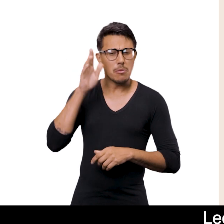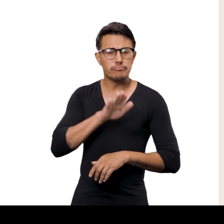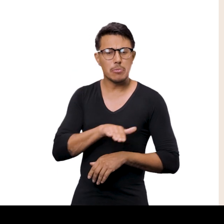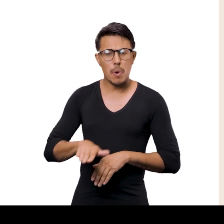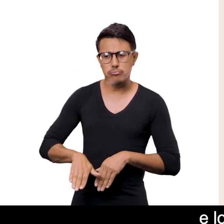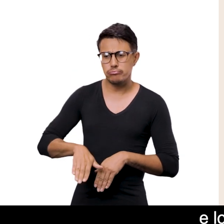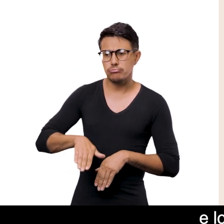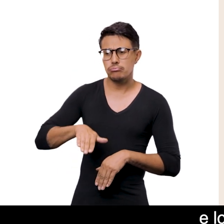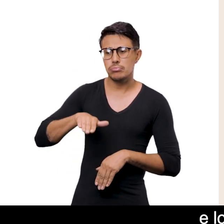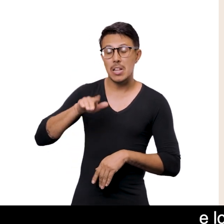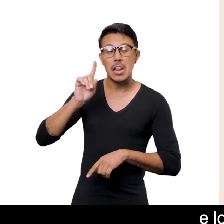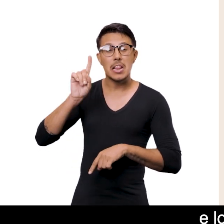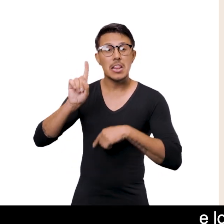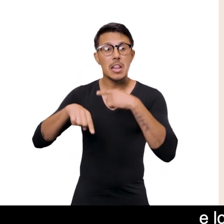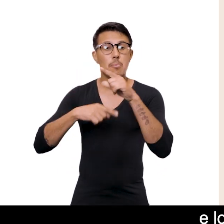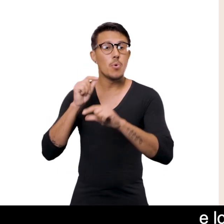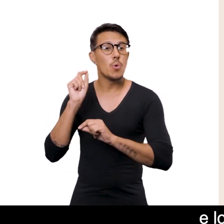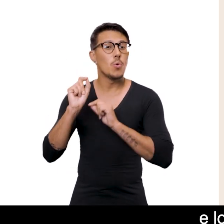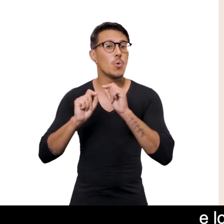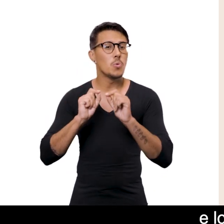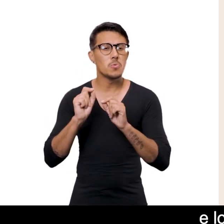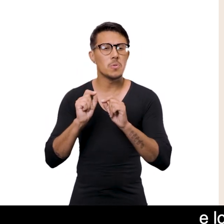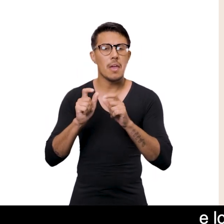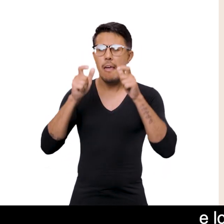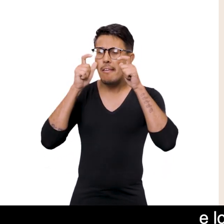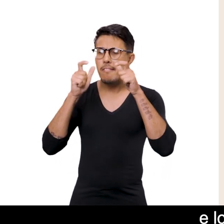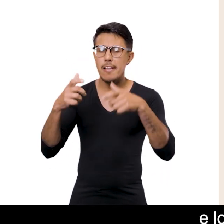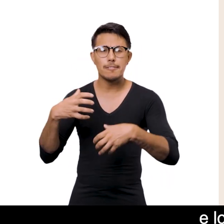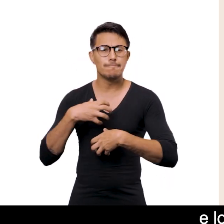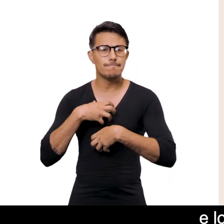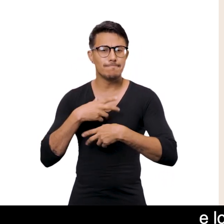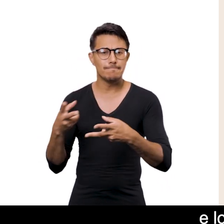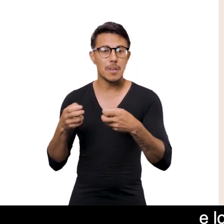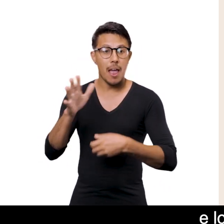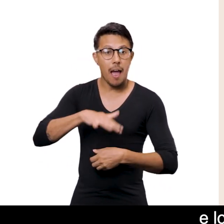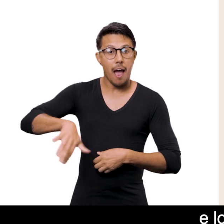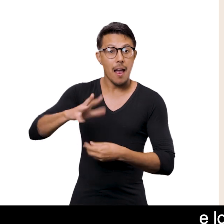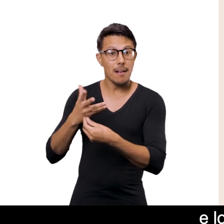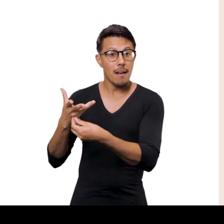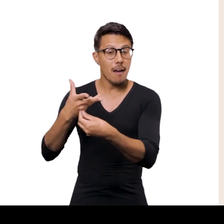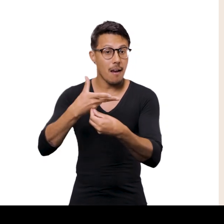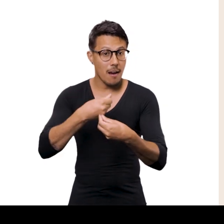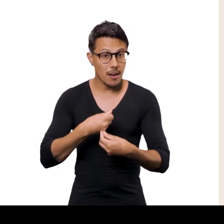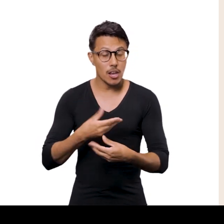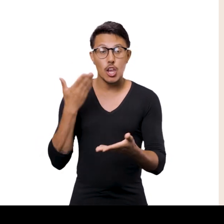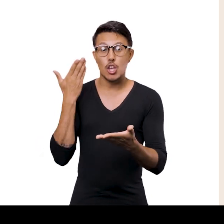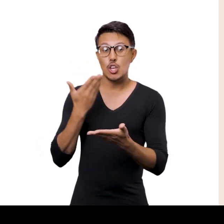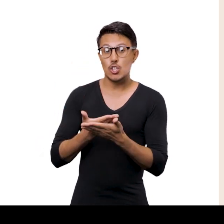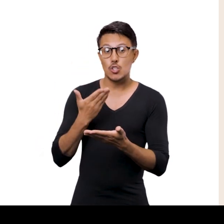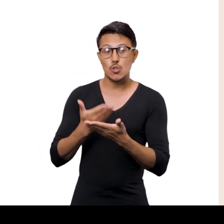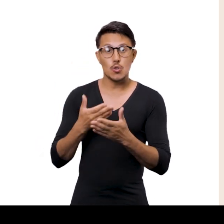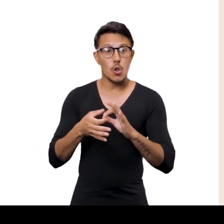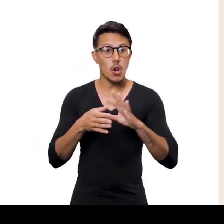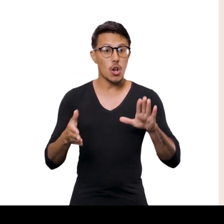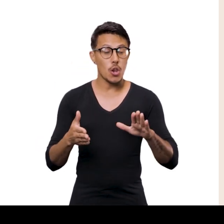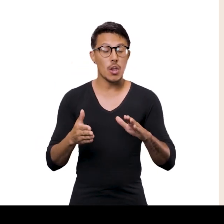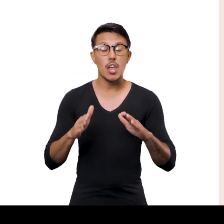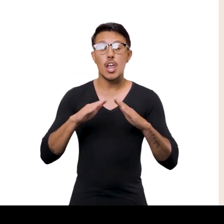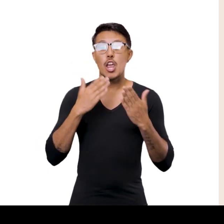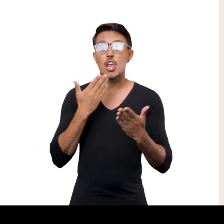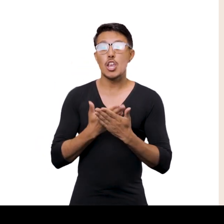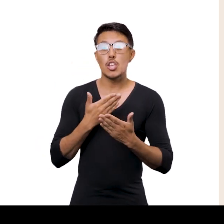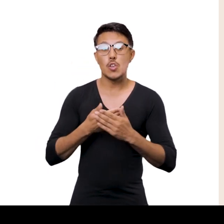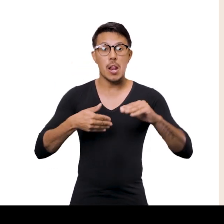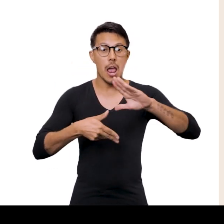pequeno, e logo cedo começou a demonstrar o seu interesse pela arte. Fez cursos livres na